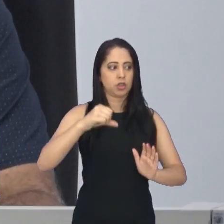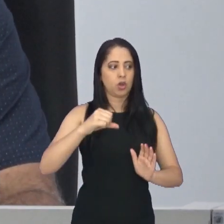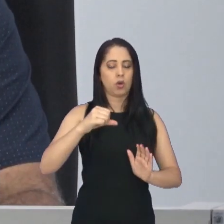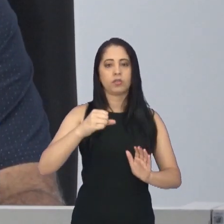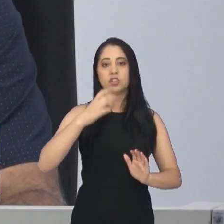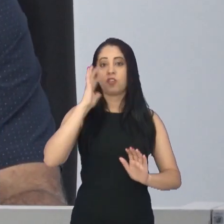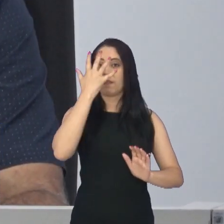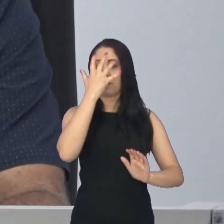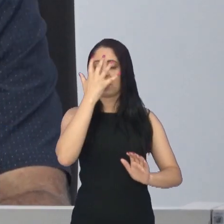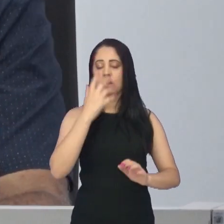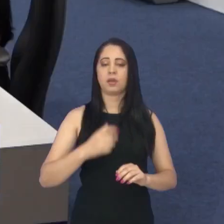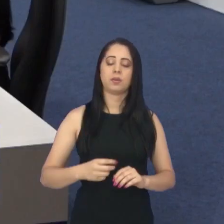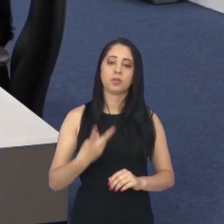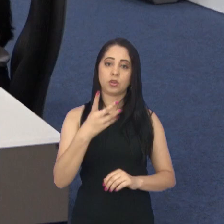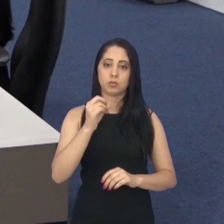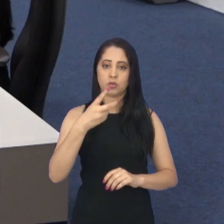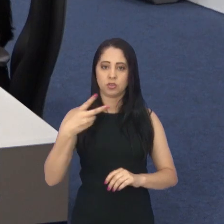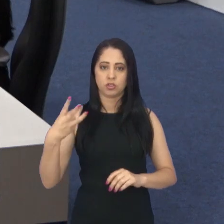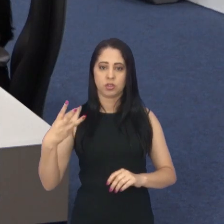9/2/2023.